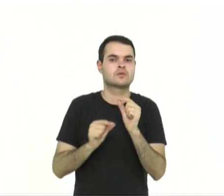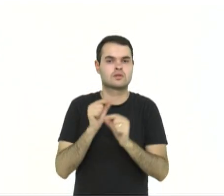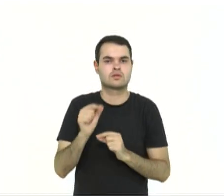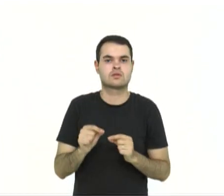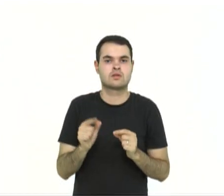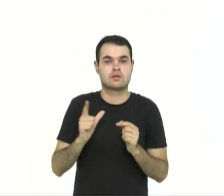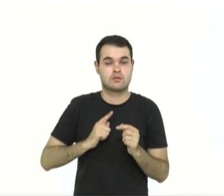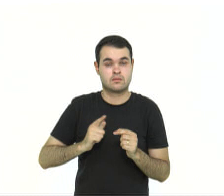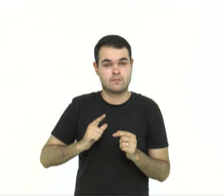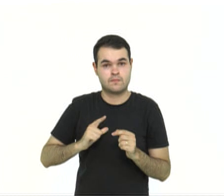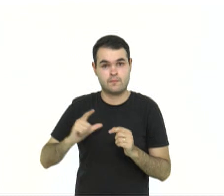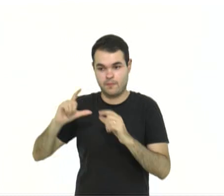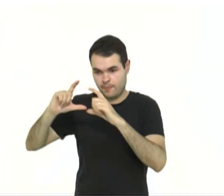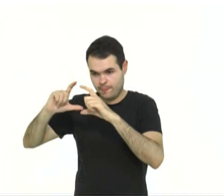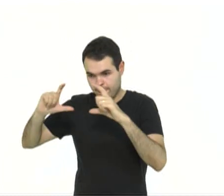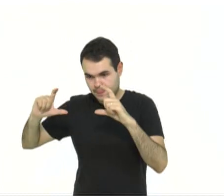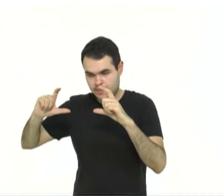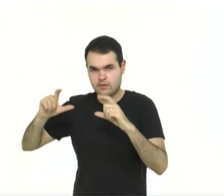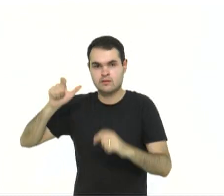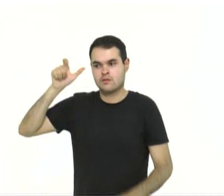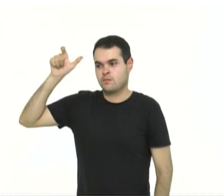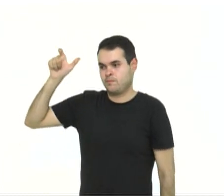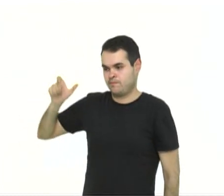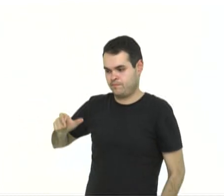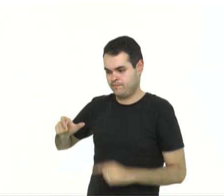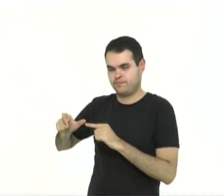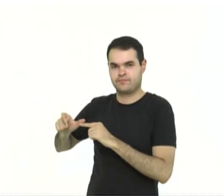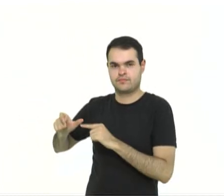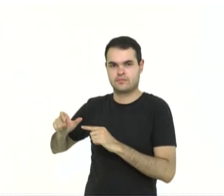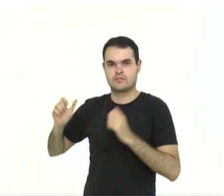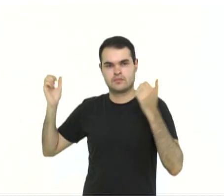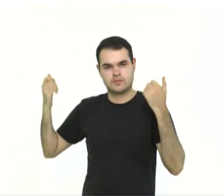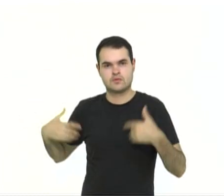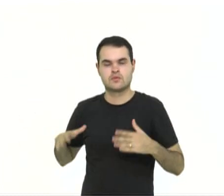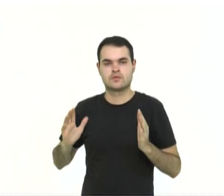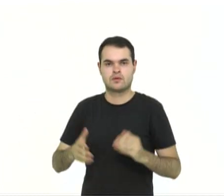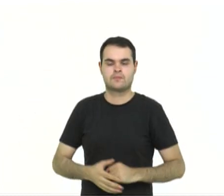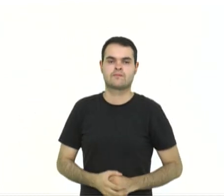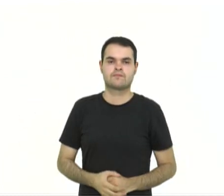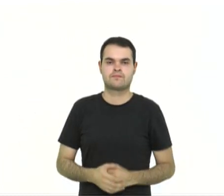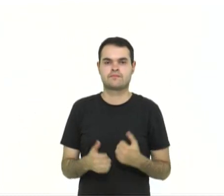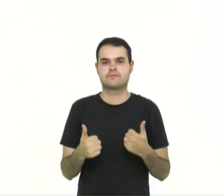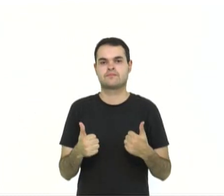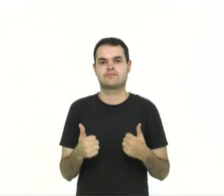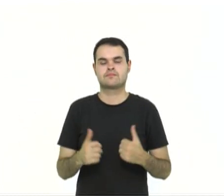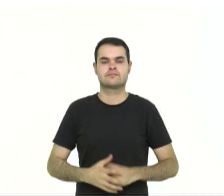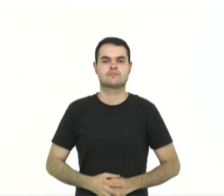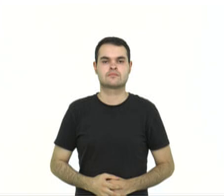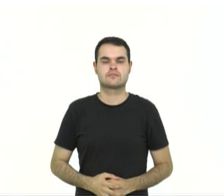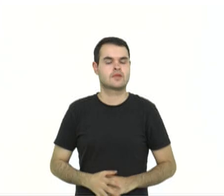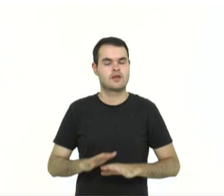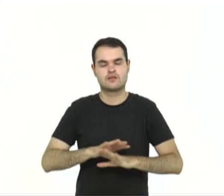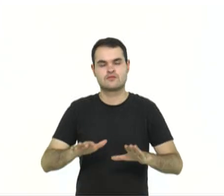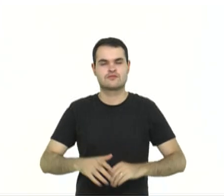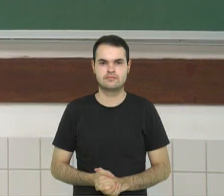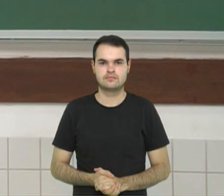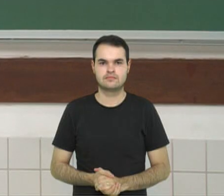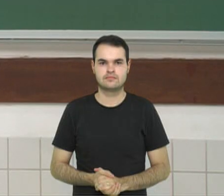do enquadramento do personagem, que é aquele que a gente construiu no começo. Beleza? Então é isso,